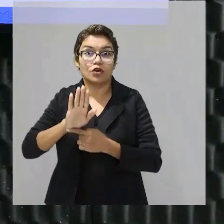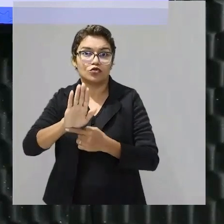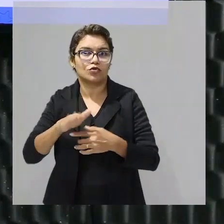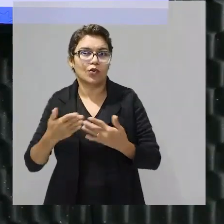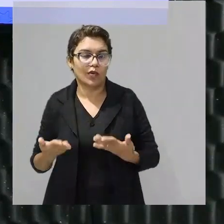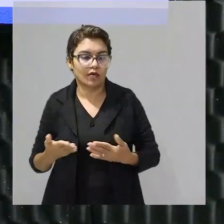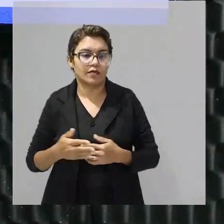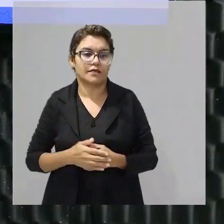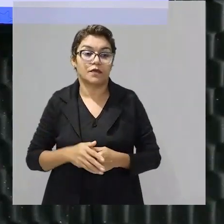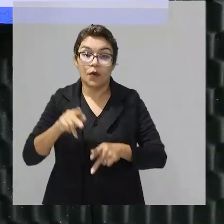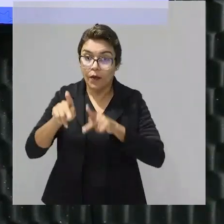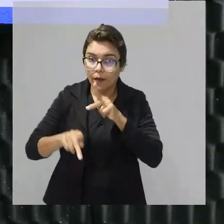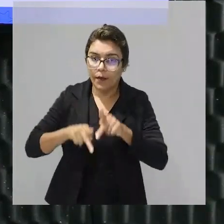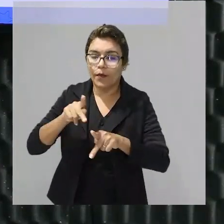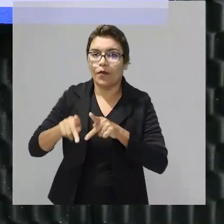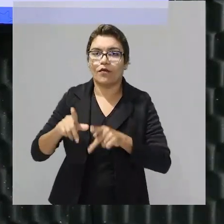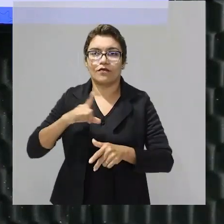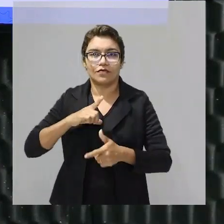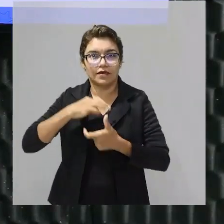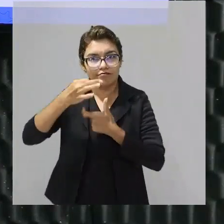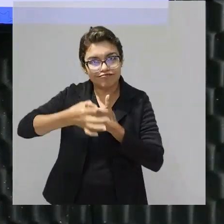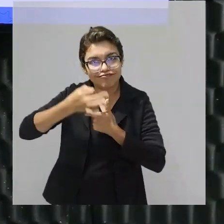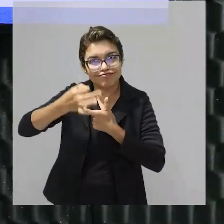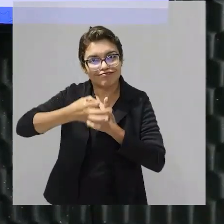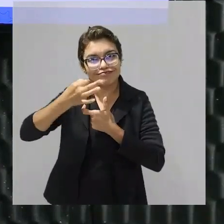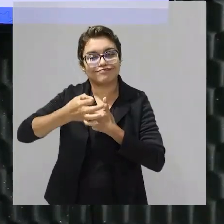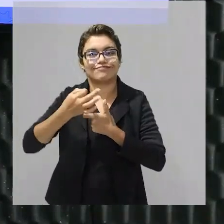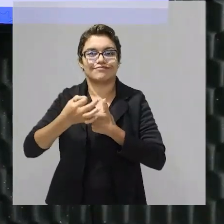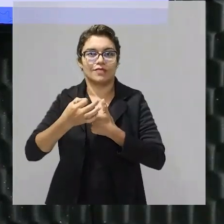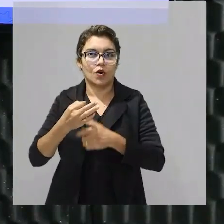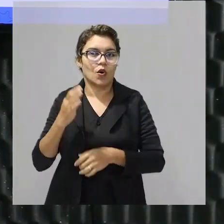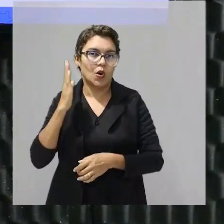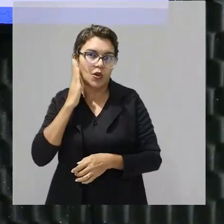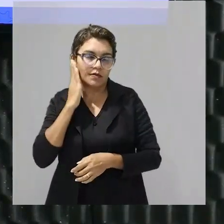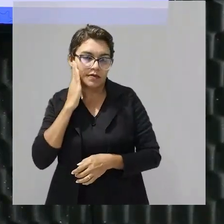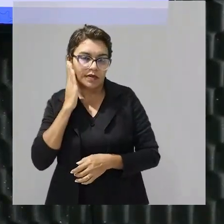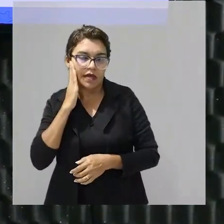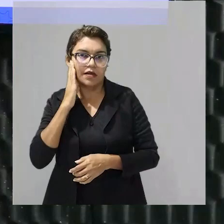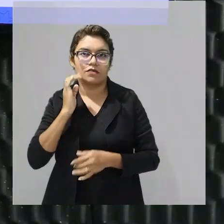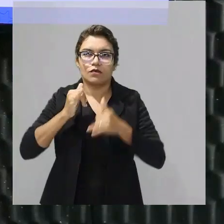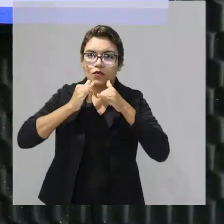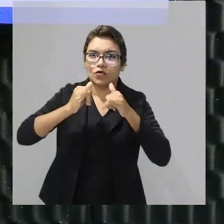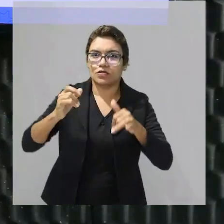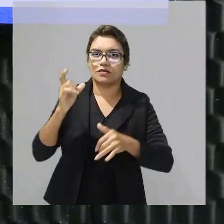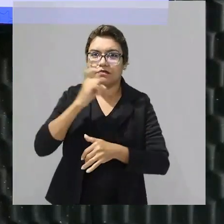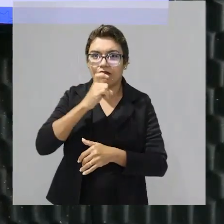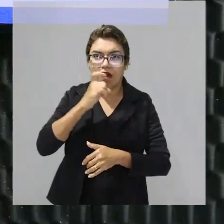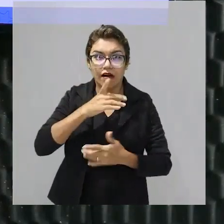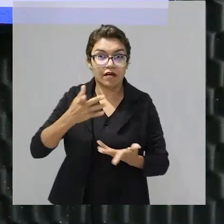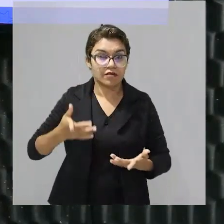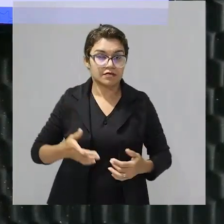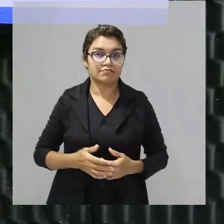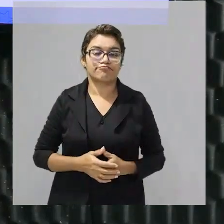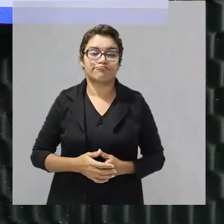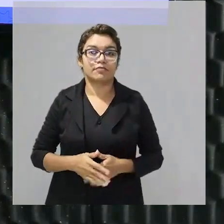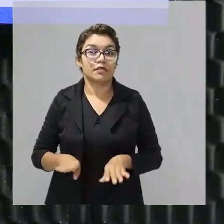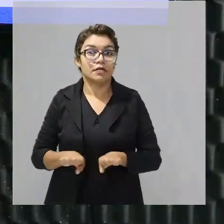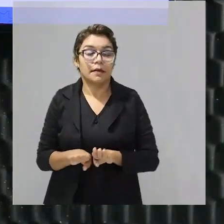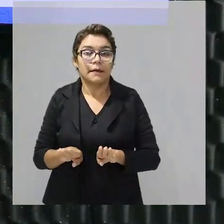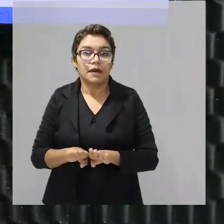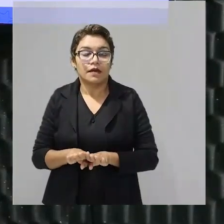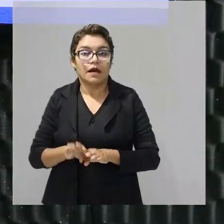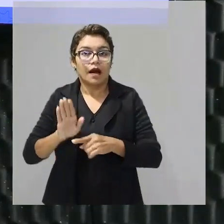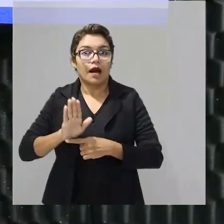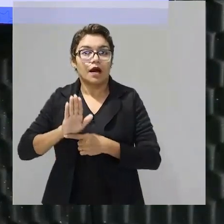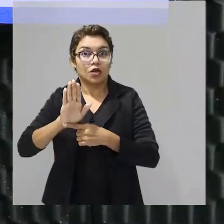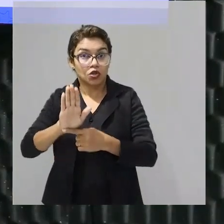vendo? Ele propôs a ação, definiu quem era o agente, falou de que modo irá realizar